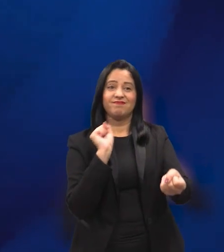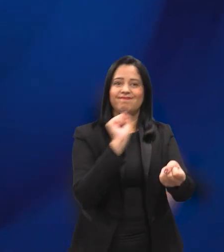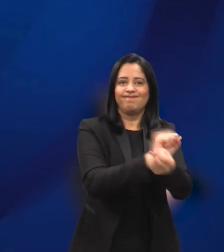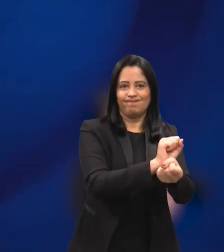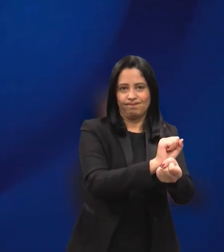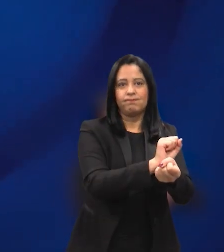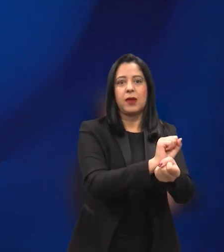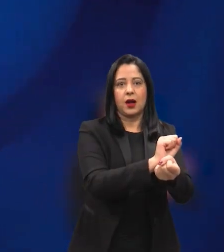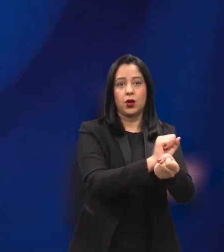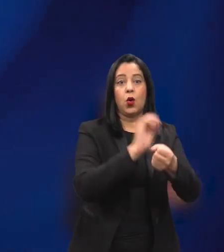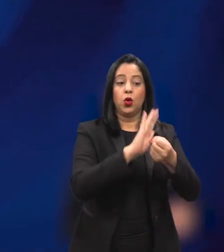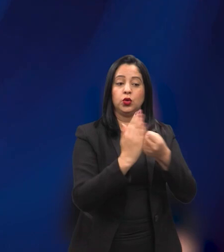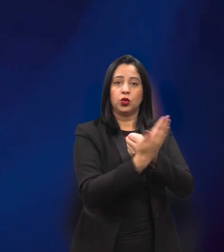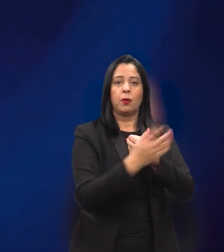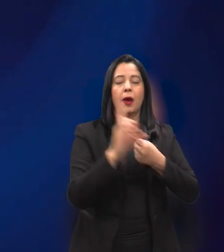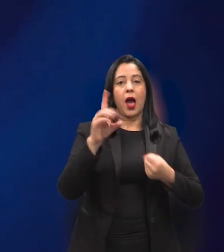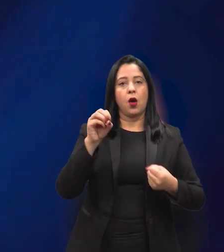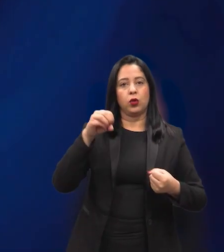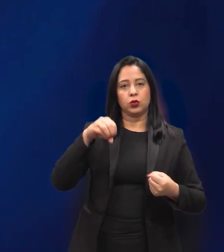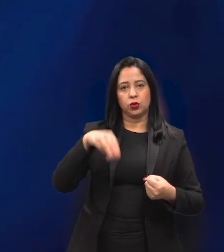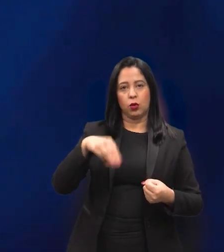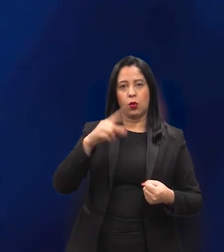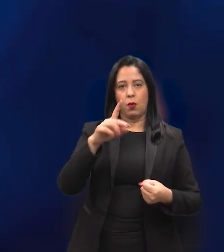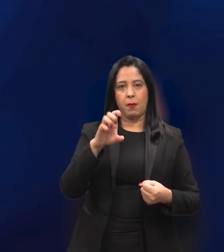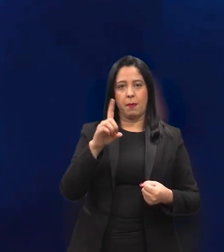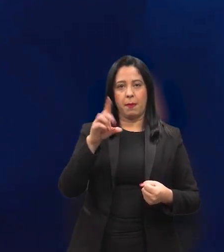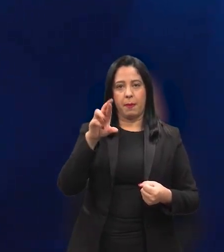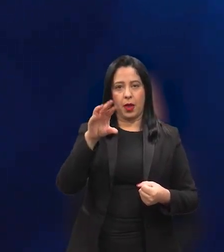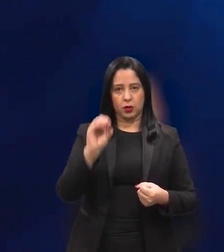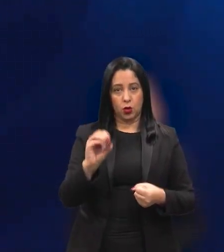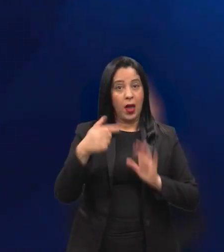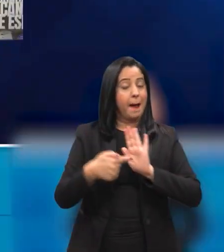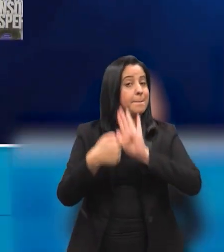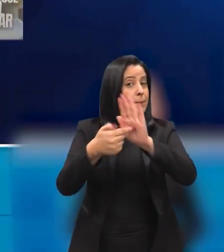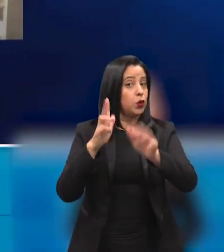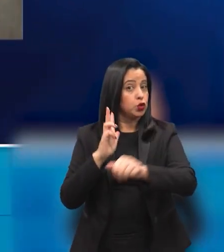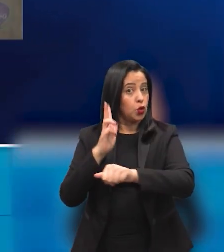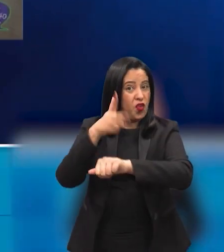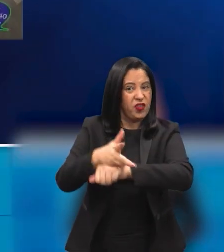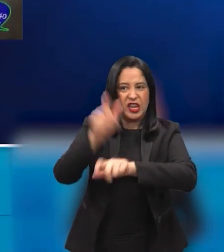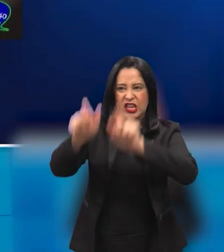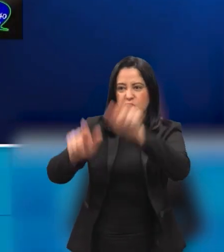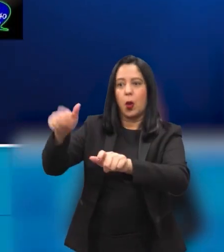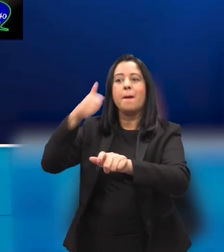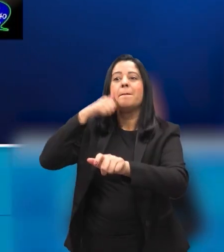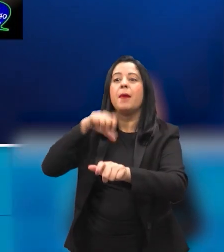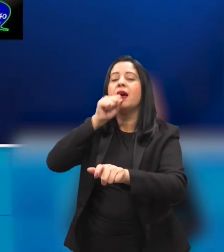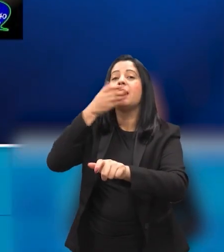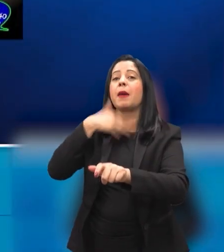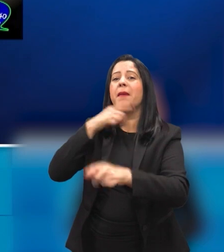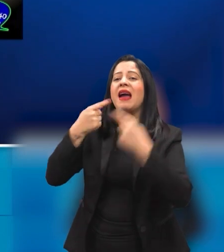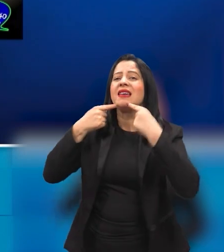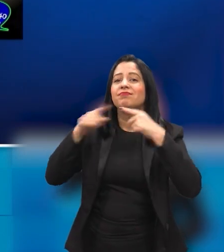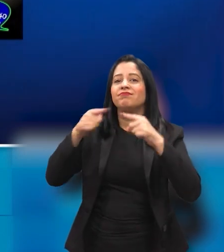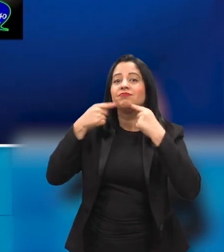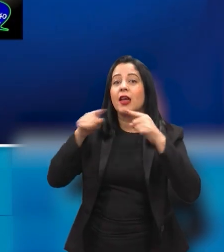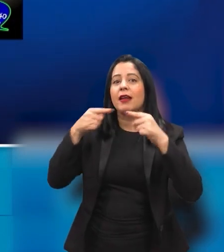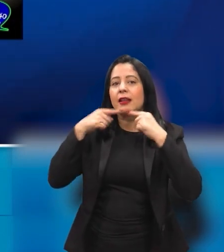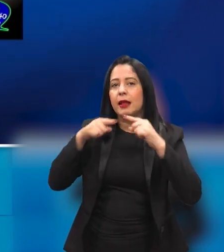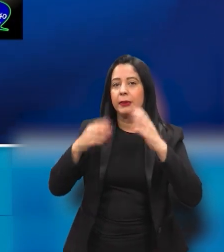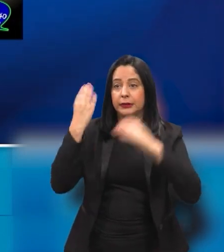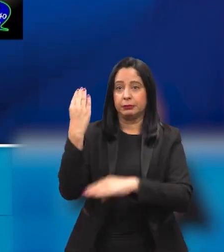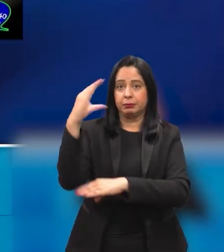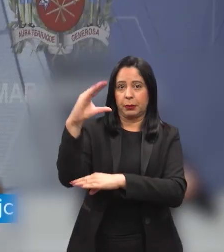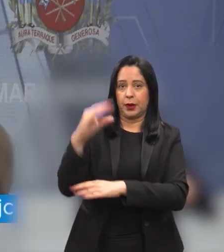escola municipal no bairro Dom Pedro. Um vídeo com reclamação de pais e moradores foi apresentado